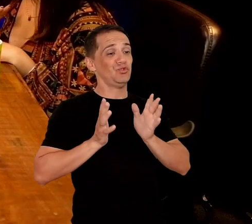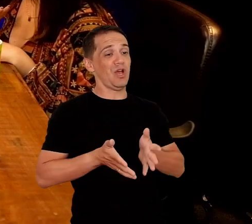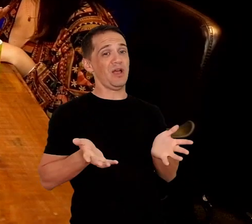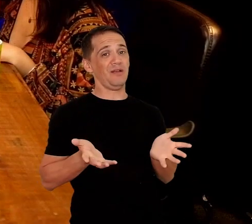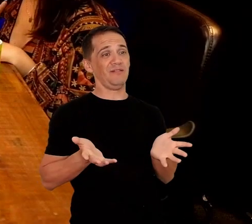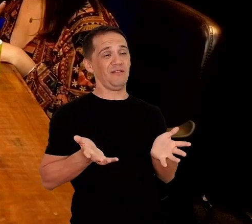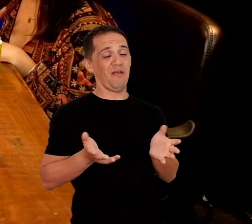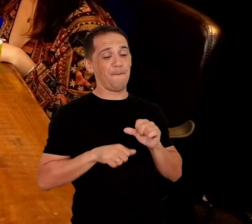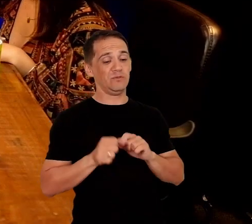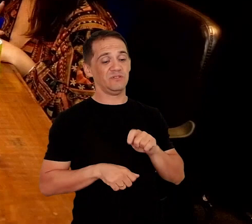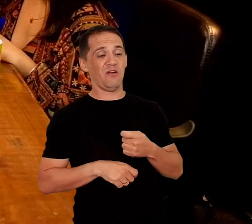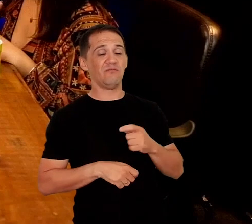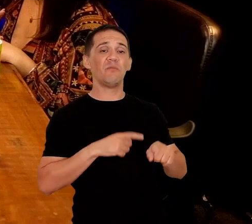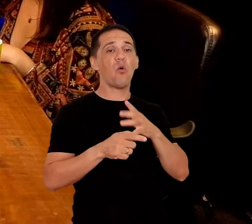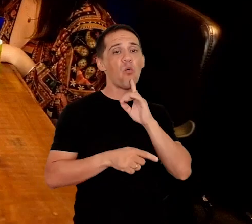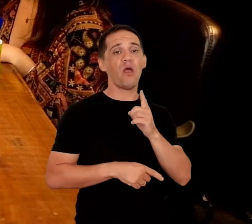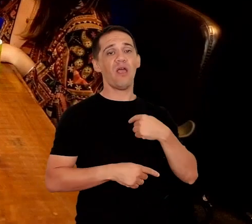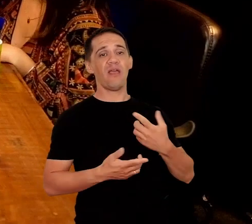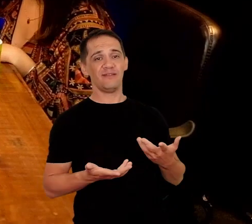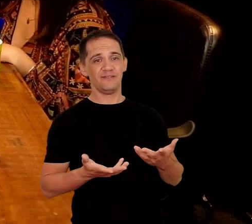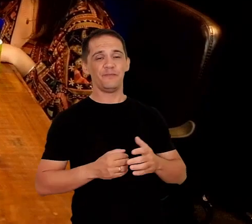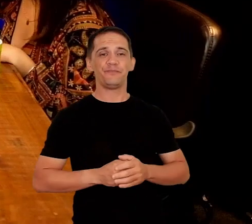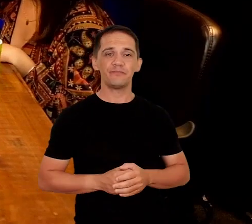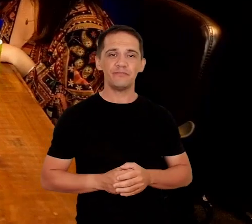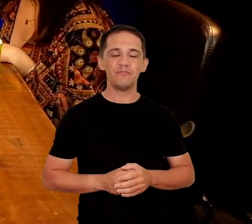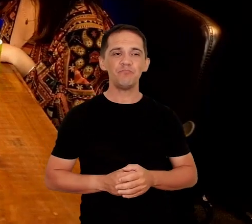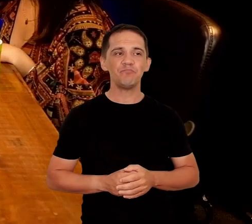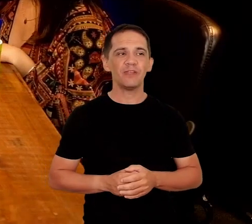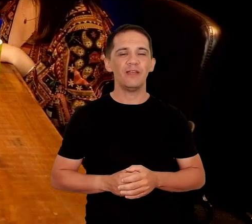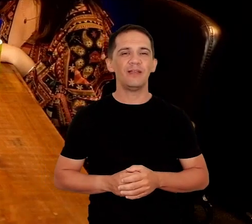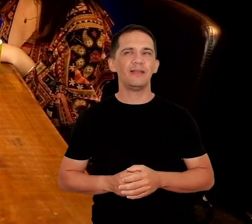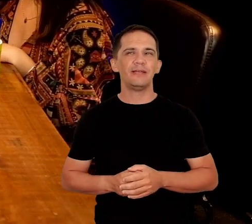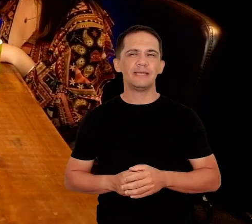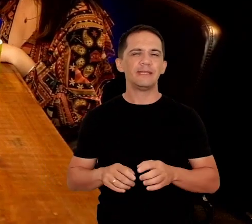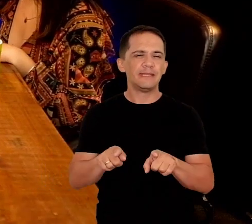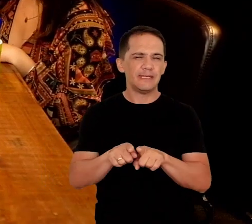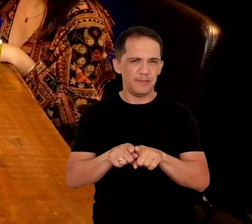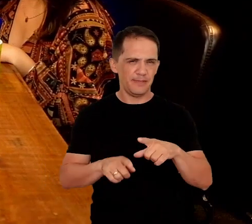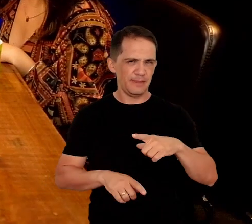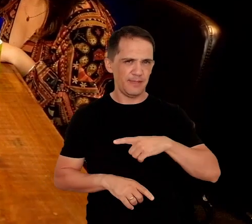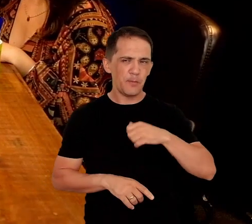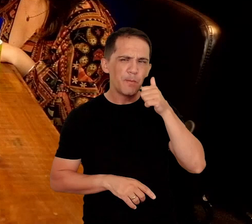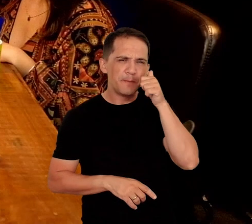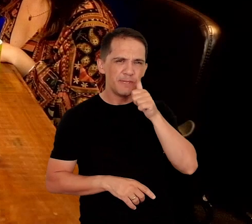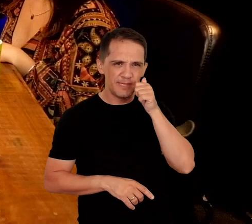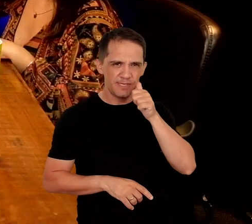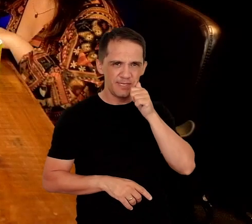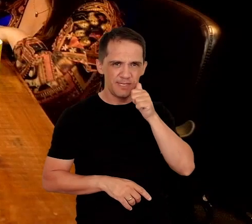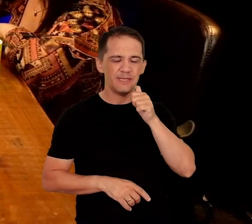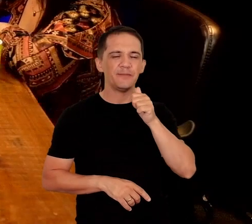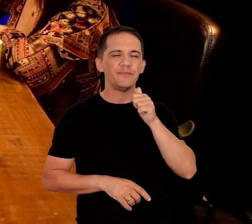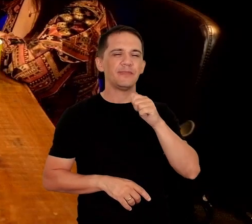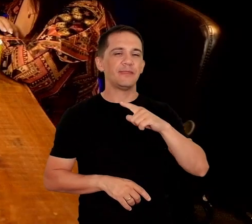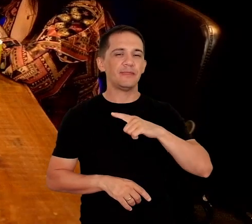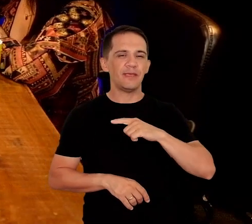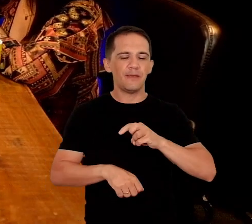escolhesse, por exemplo, Sim, se tu quiser, né? Sim. O meu sinal é esse. Então, bem legal. Tem um que eu vi de uma moça, que ela tem uma pinta de nascença, uma mancha